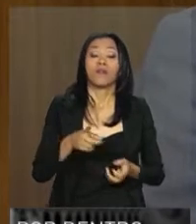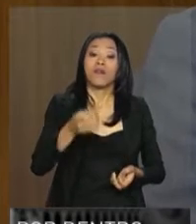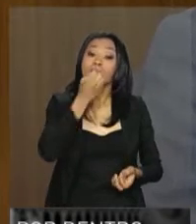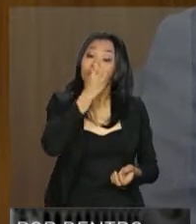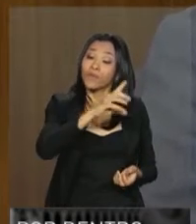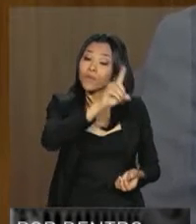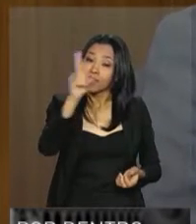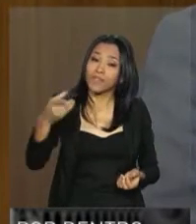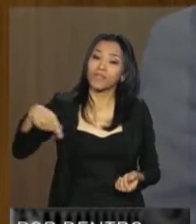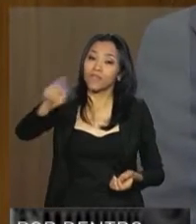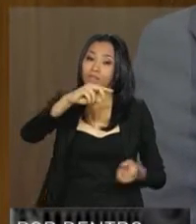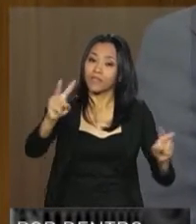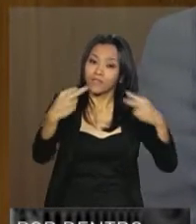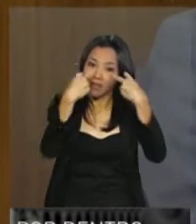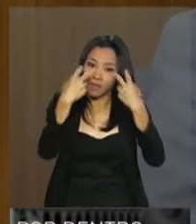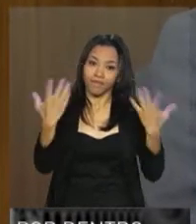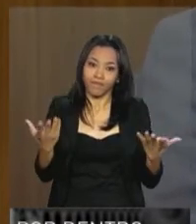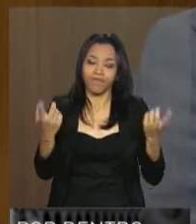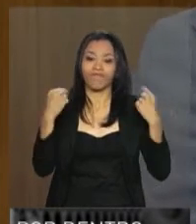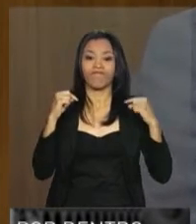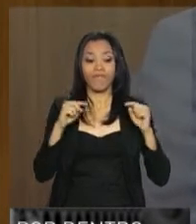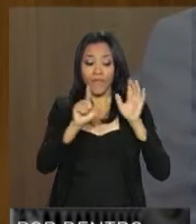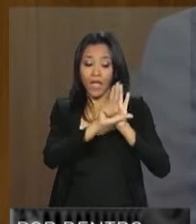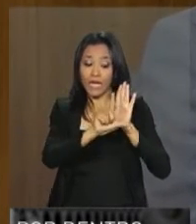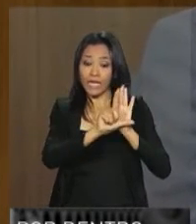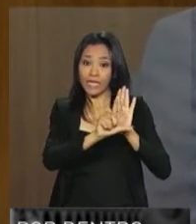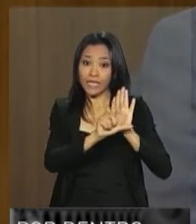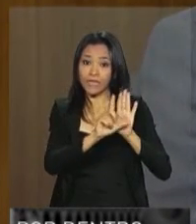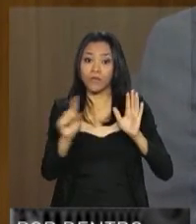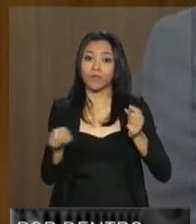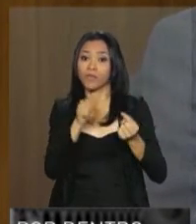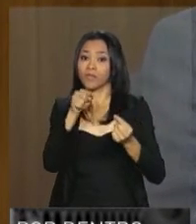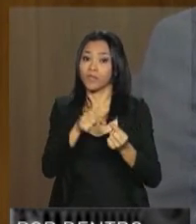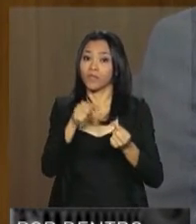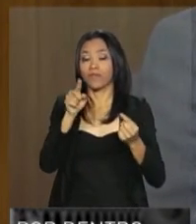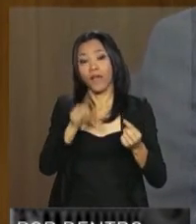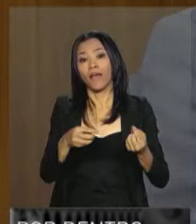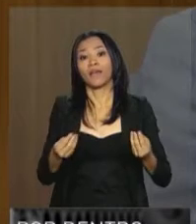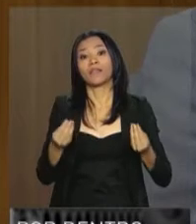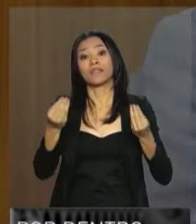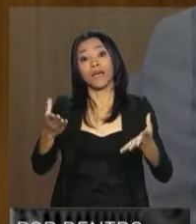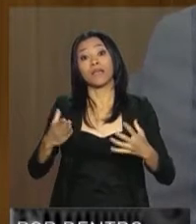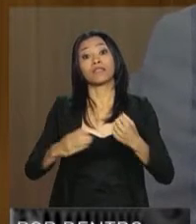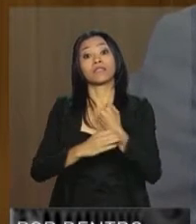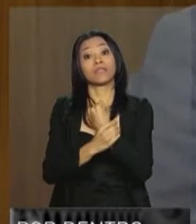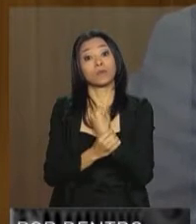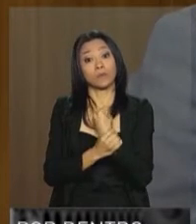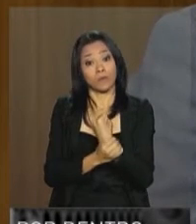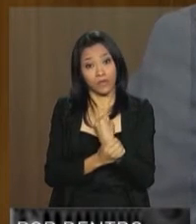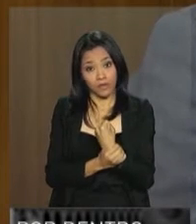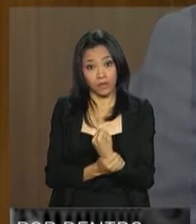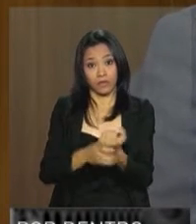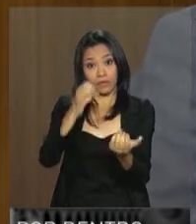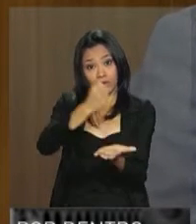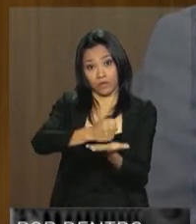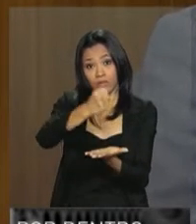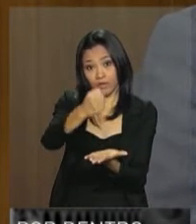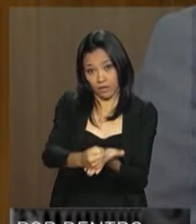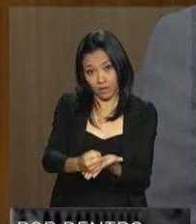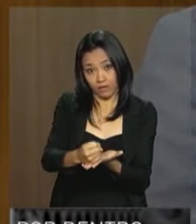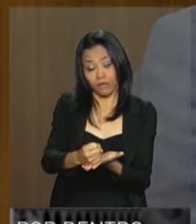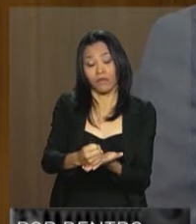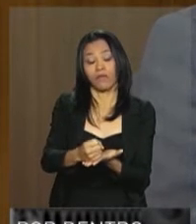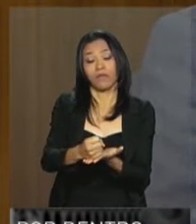guaíba a legislação ela vem com o objetivo de dar segurança jurídica e promover a justiça dê